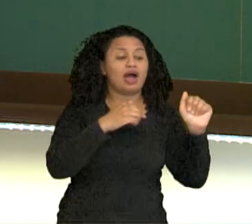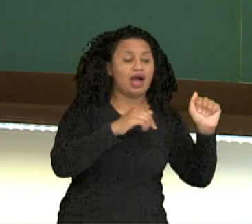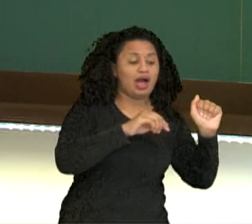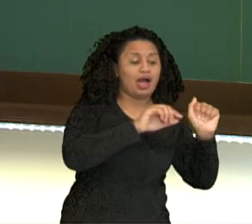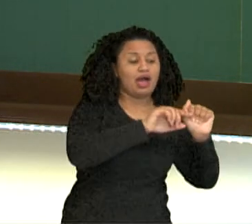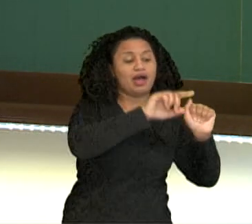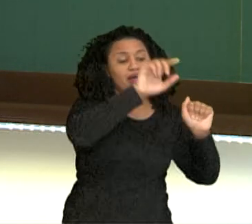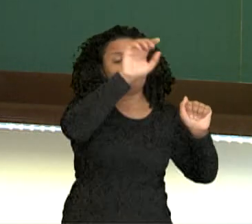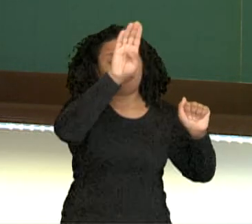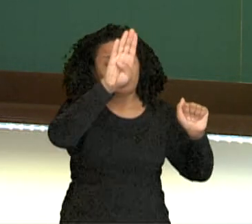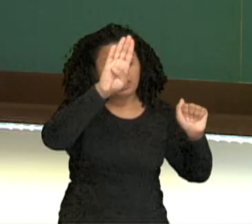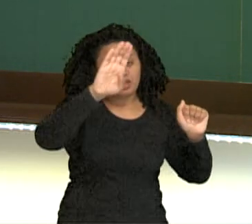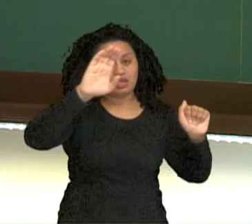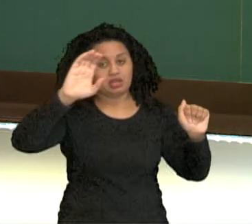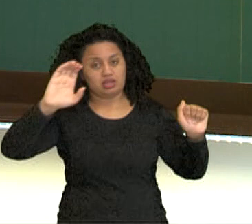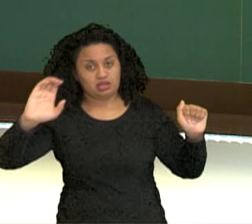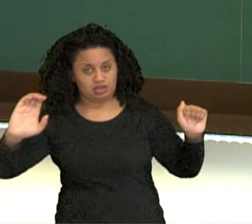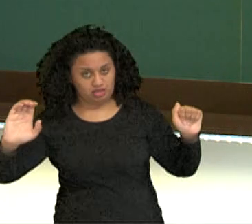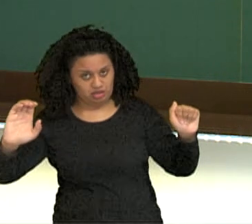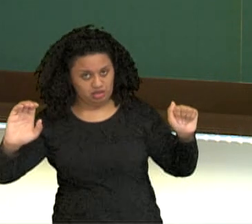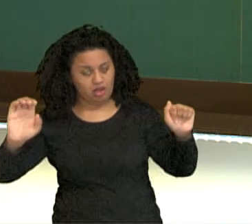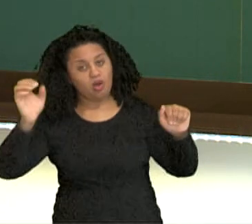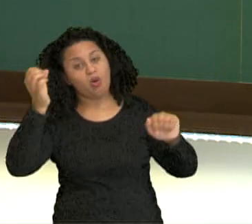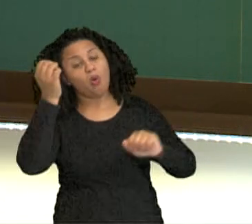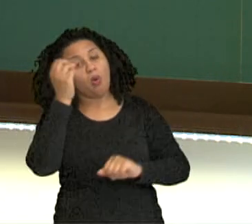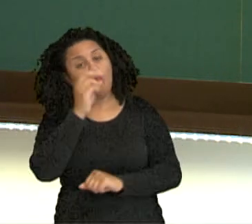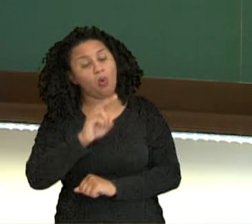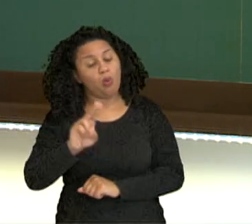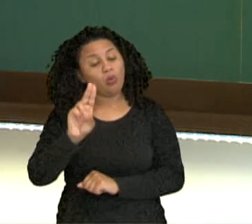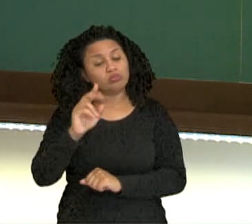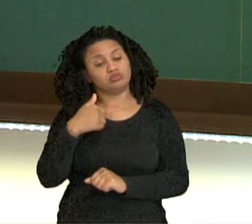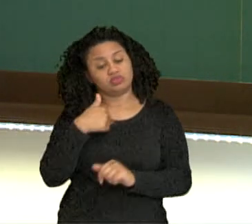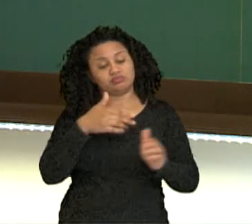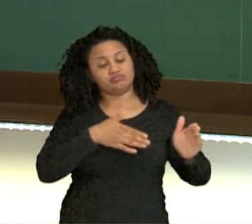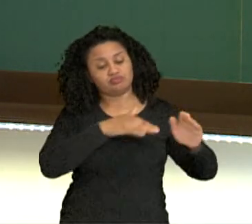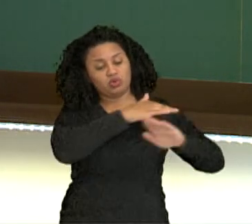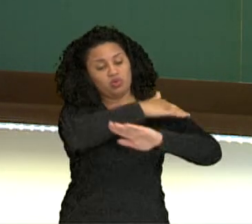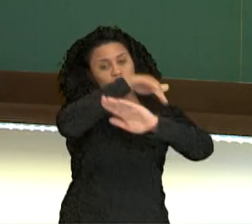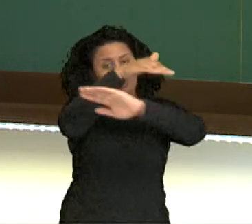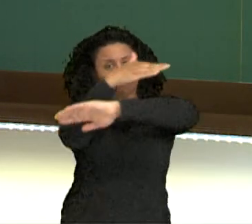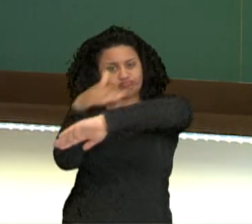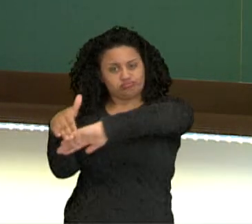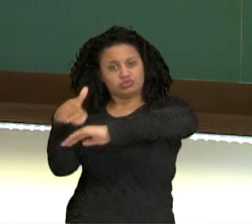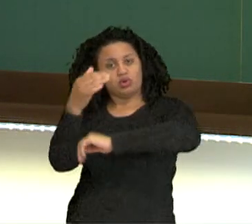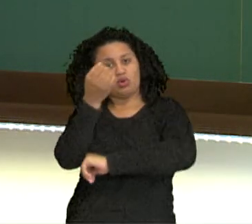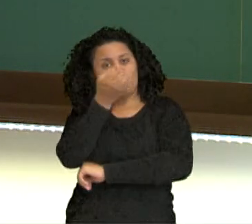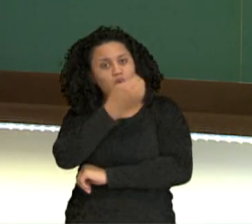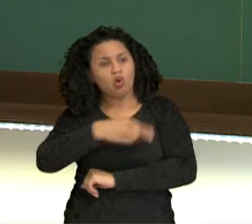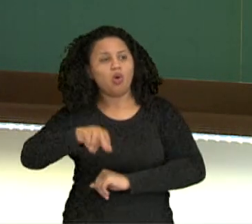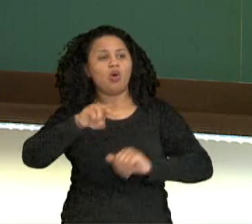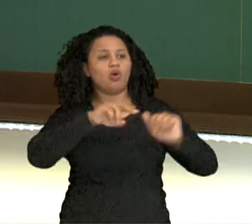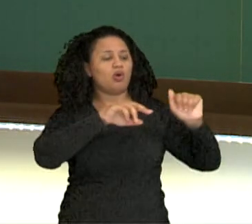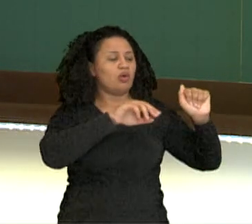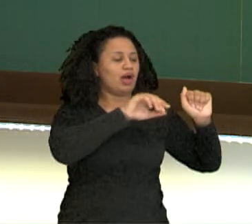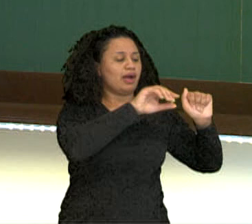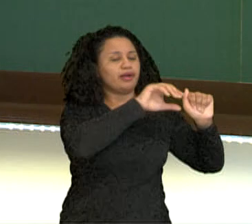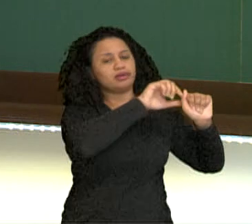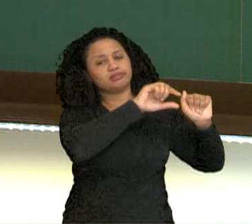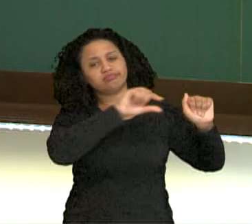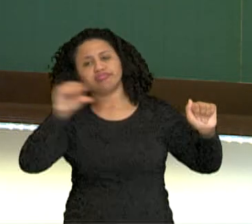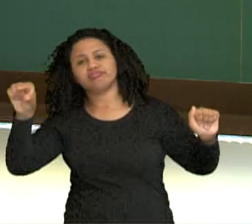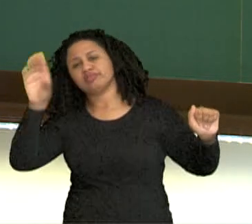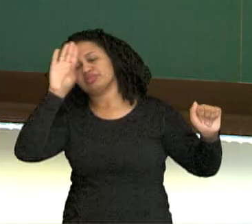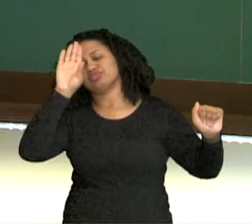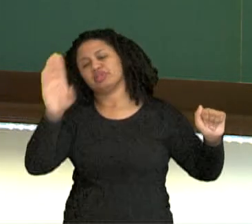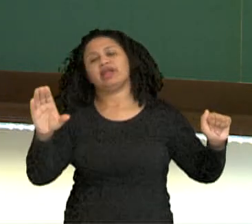até B e depois de B até C, que é por duas ruas, ou indo por essa rua aqui, que vai